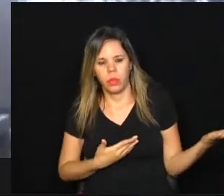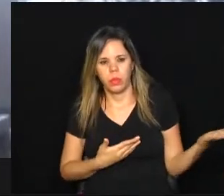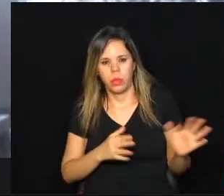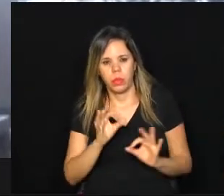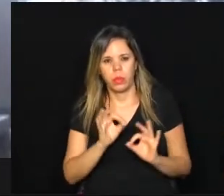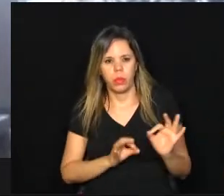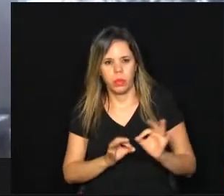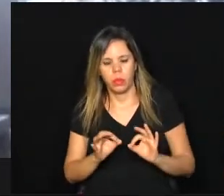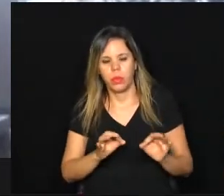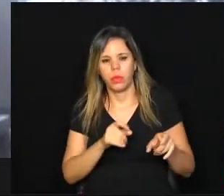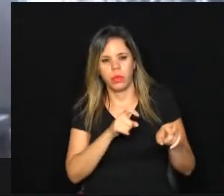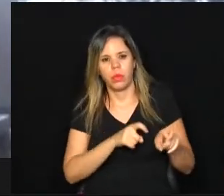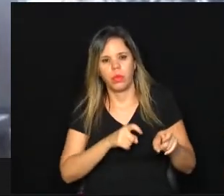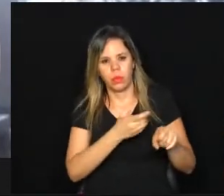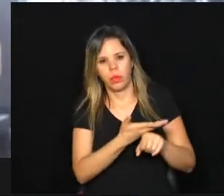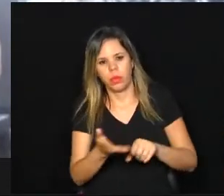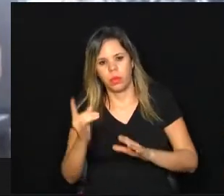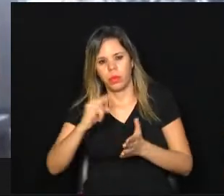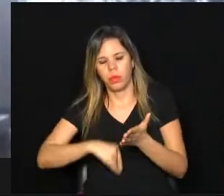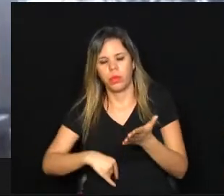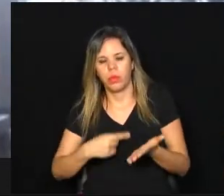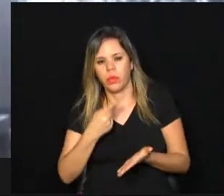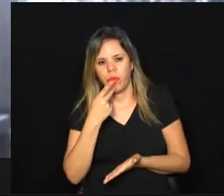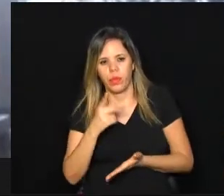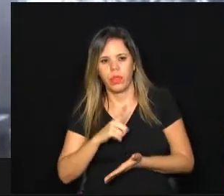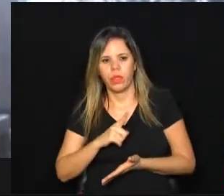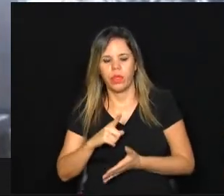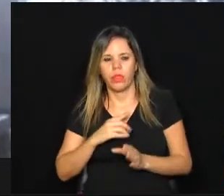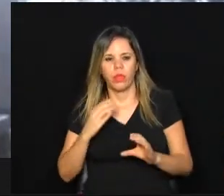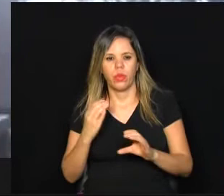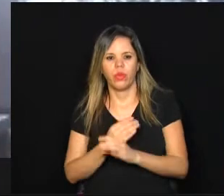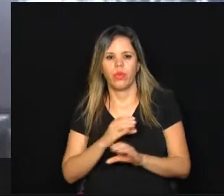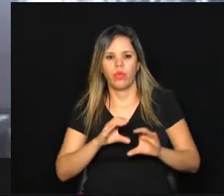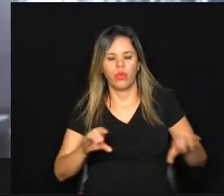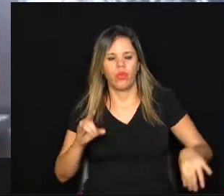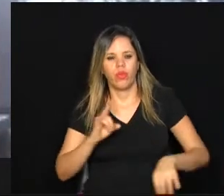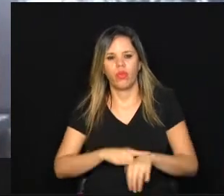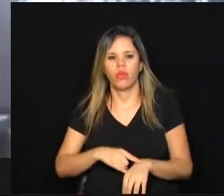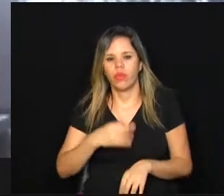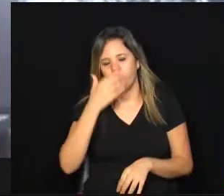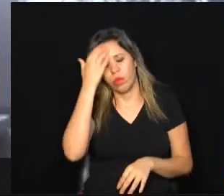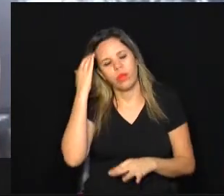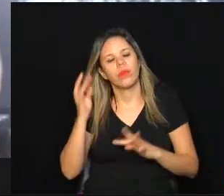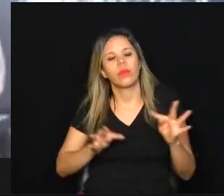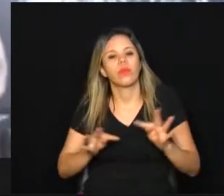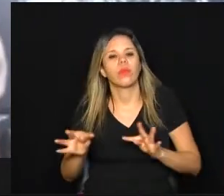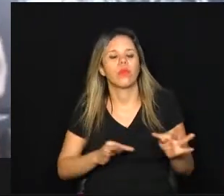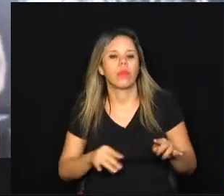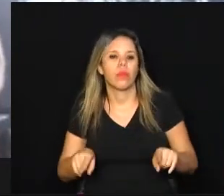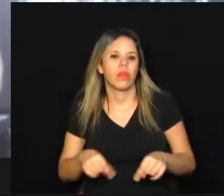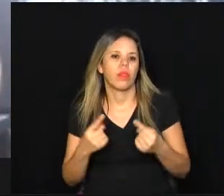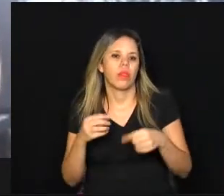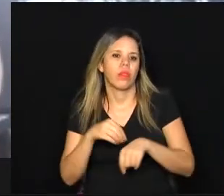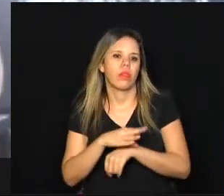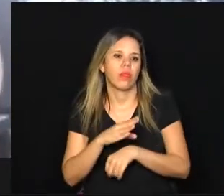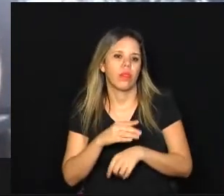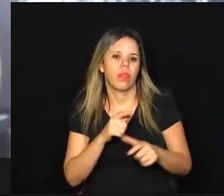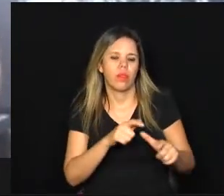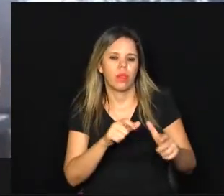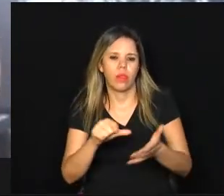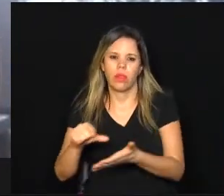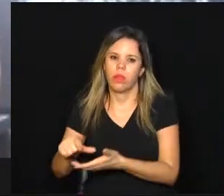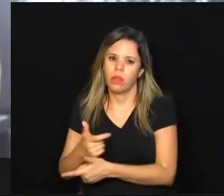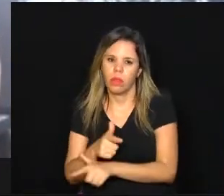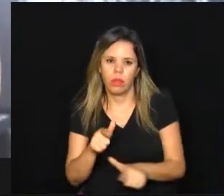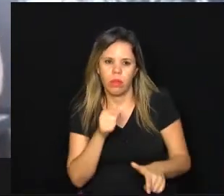regularização fundiária, né? Ele citou que nós temos 100% do esgoto tratado, mas nós temos o desafio de levar o esgoto a muitas regiões que ainda não tem,